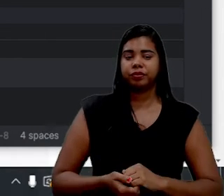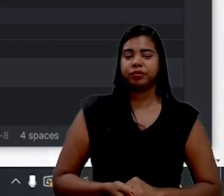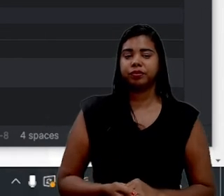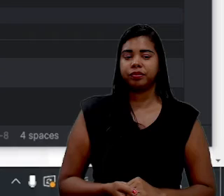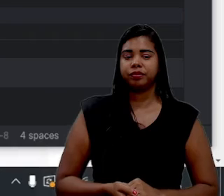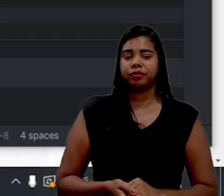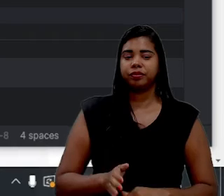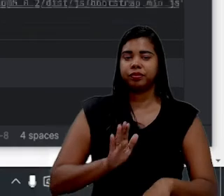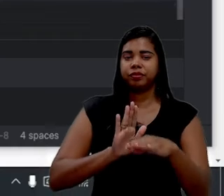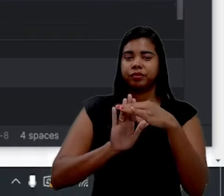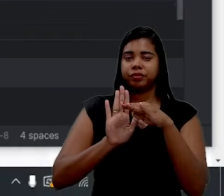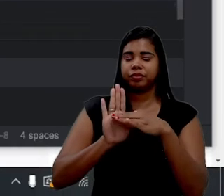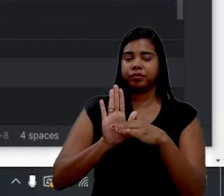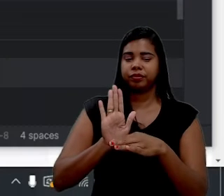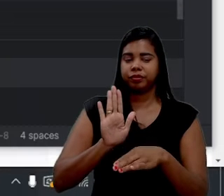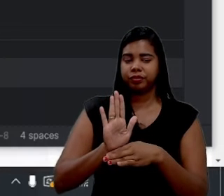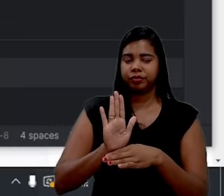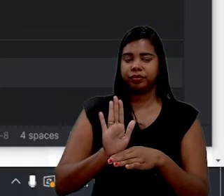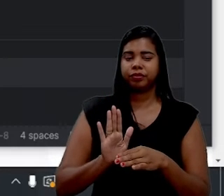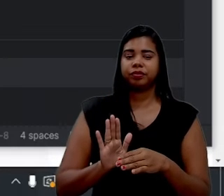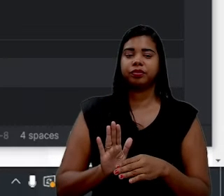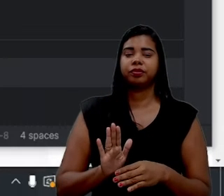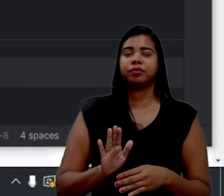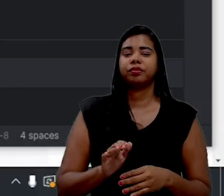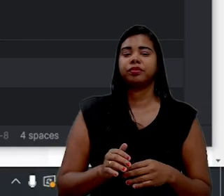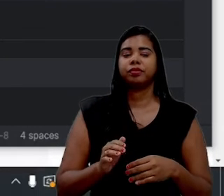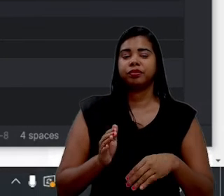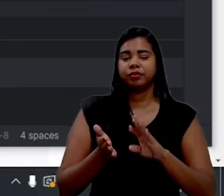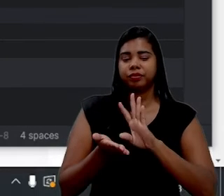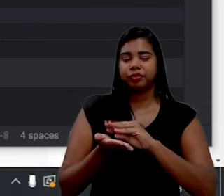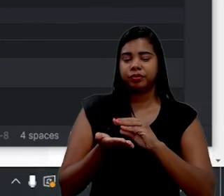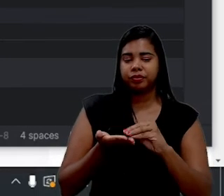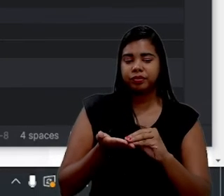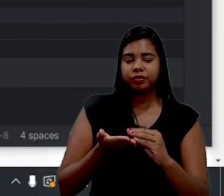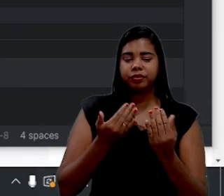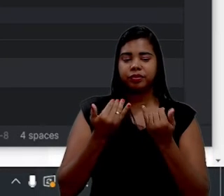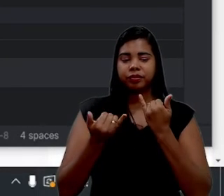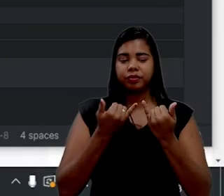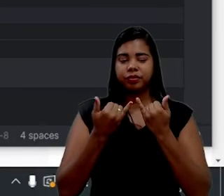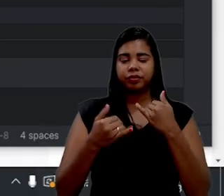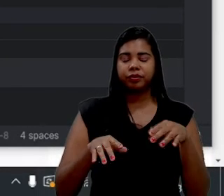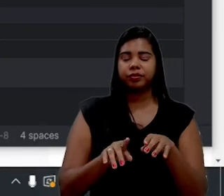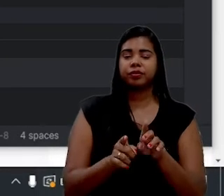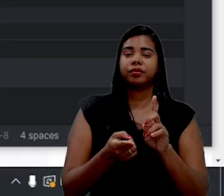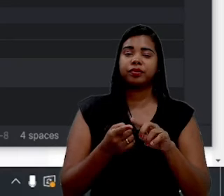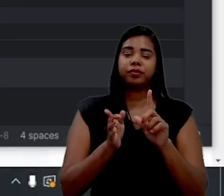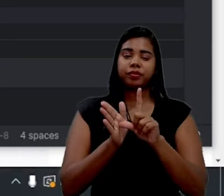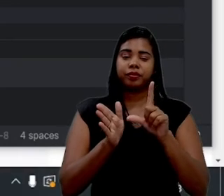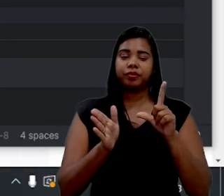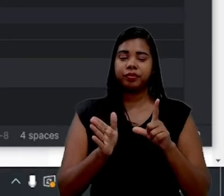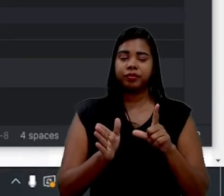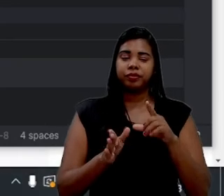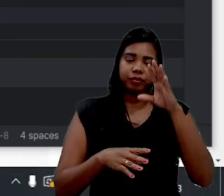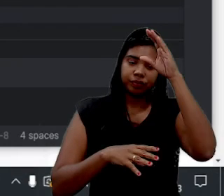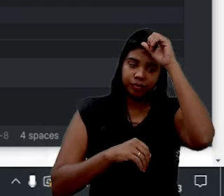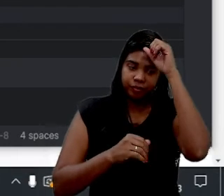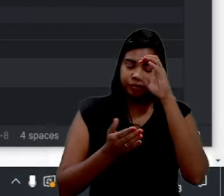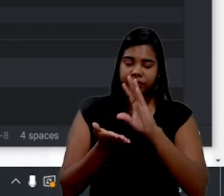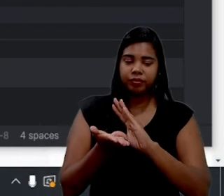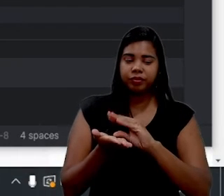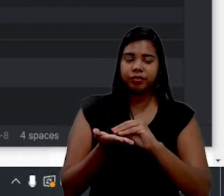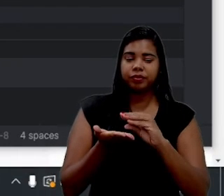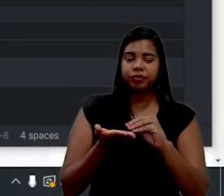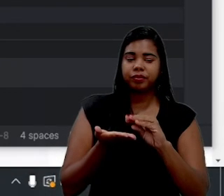cadastro, né, que é a criação dos dados, que vocês aprenderam antes fazendo a inserção dos dados, testando